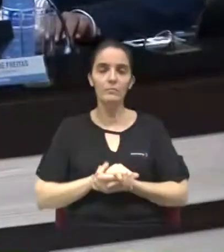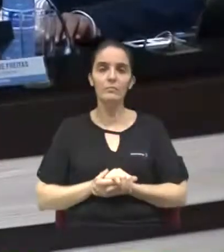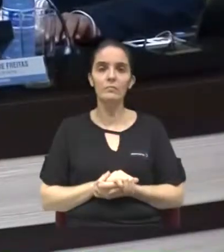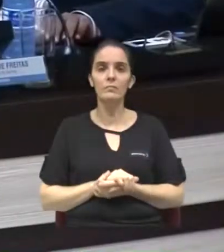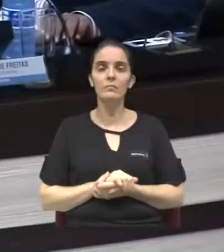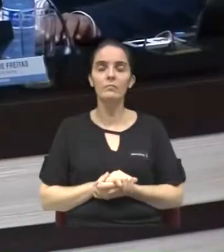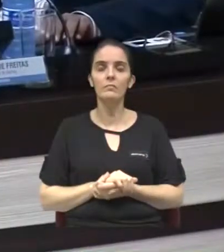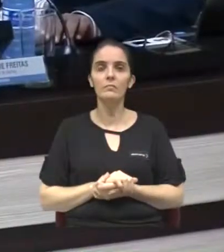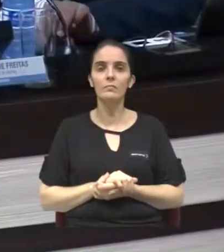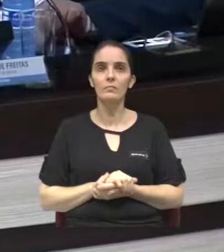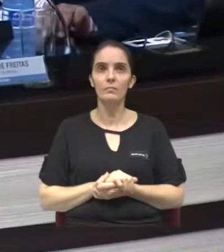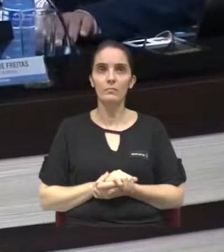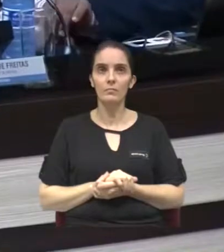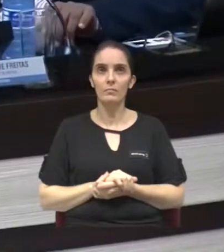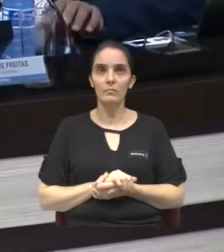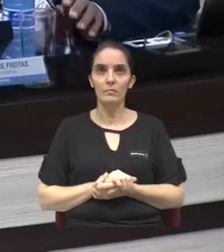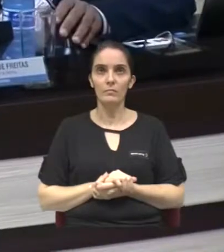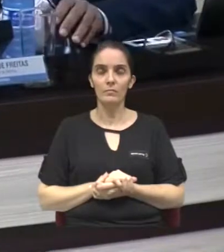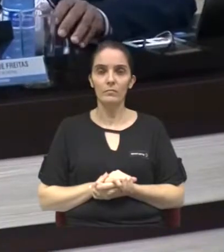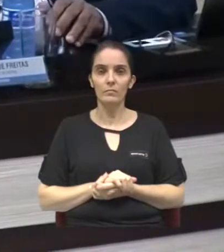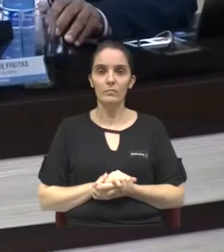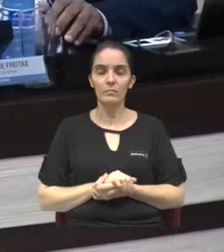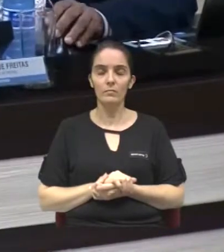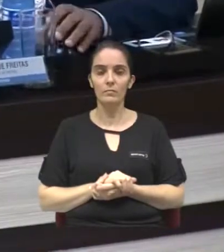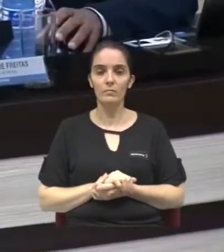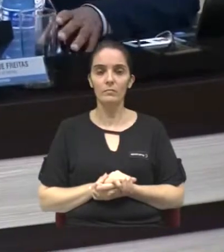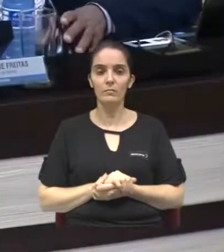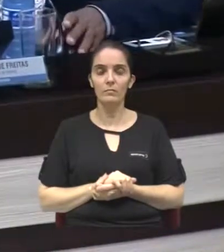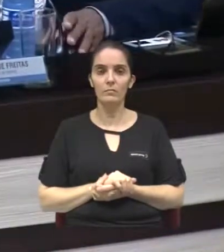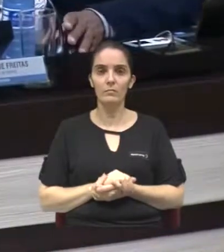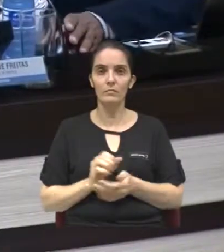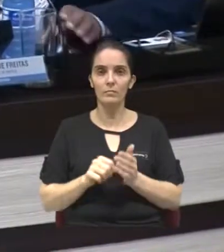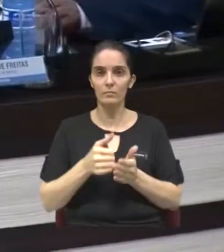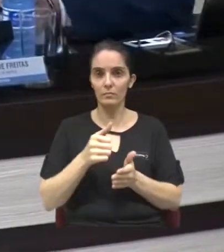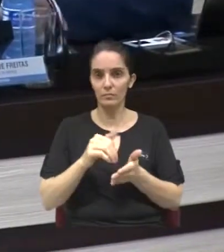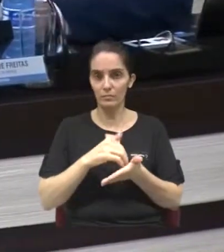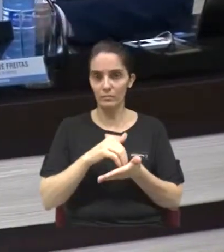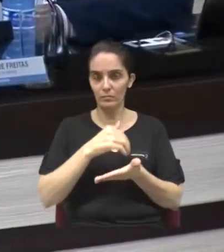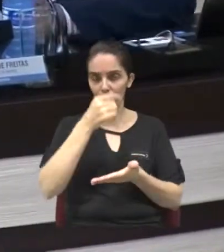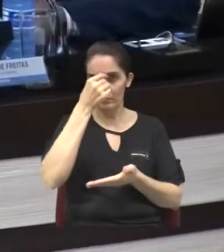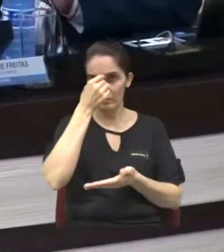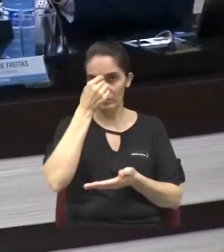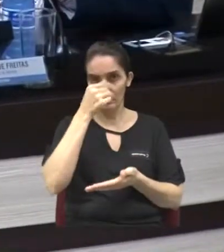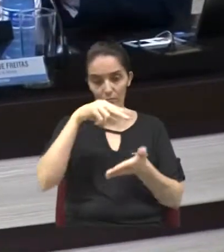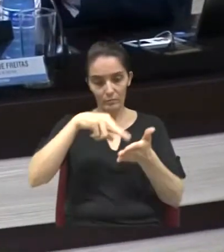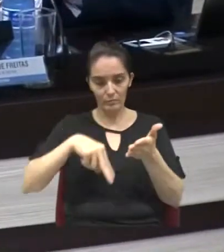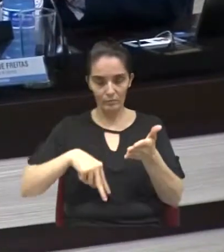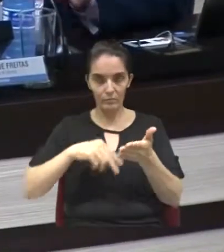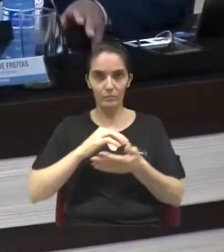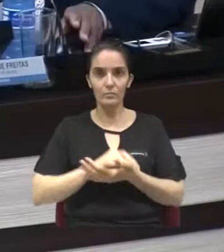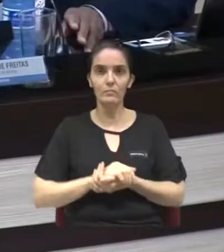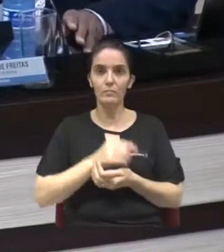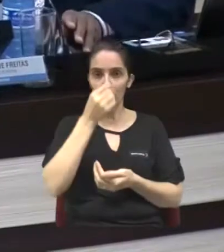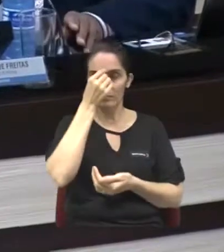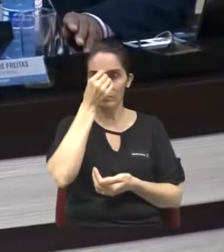de 30 minutos. Ao primeiro secretário para a leitura da matéria. Leitura